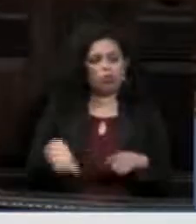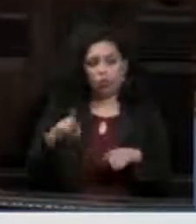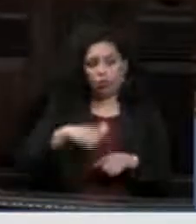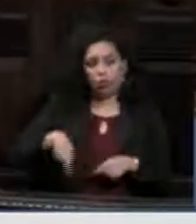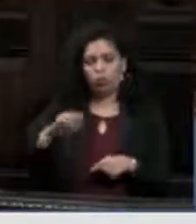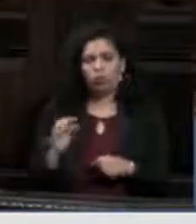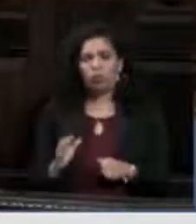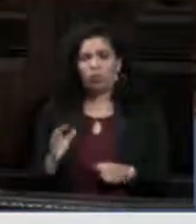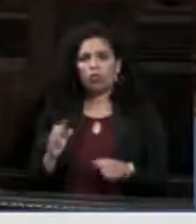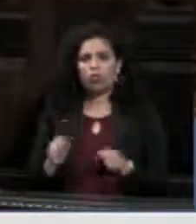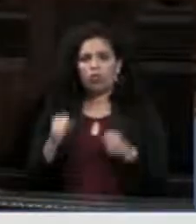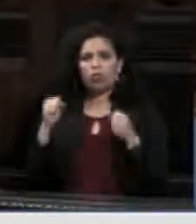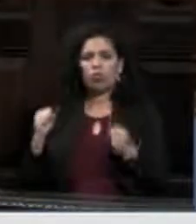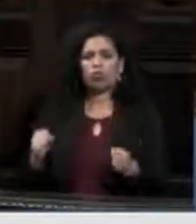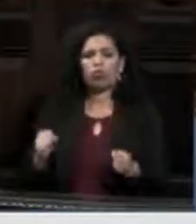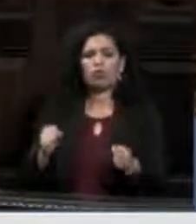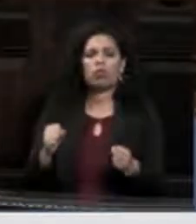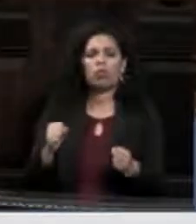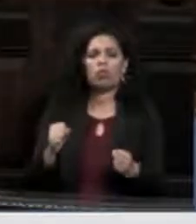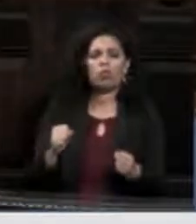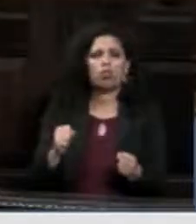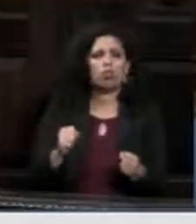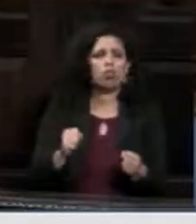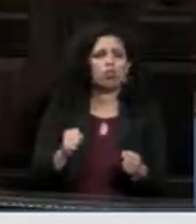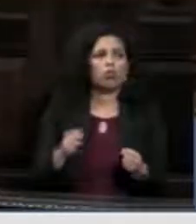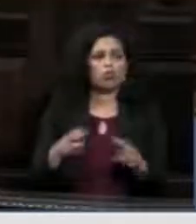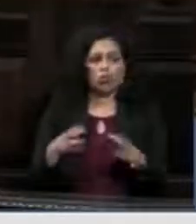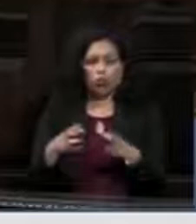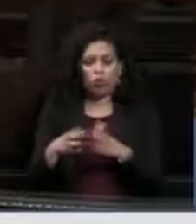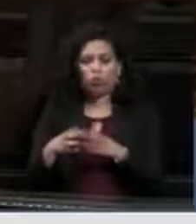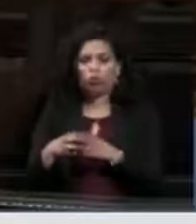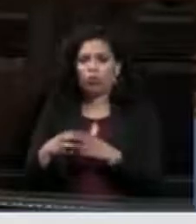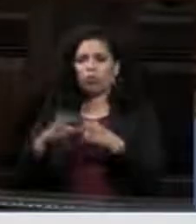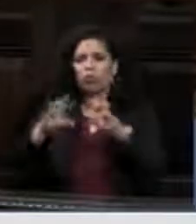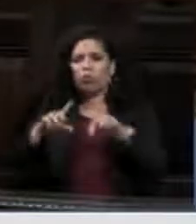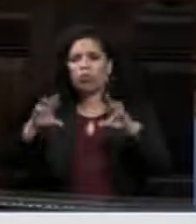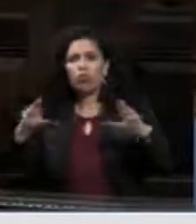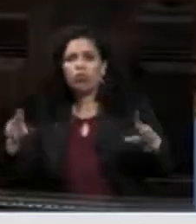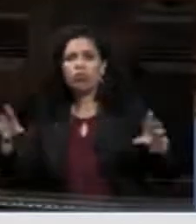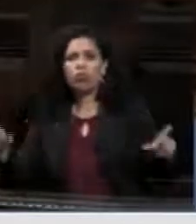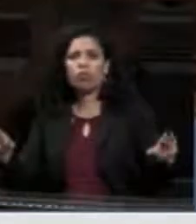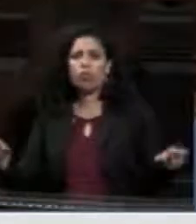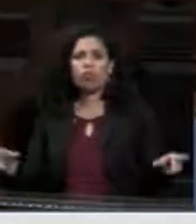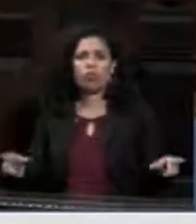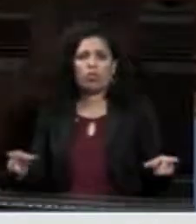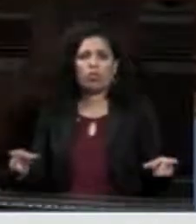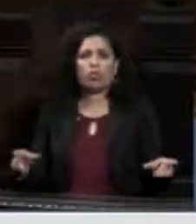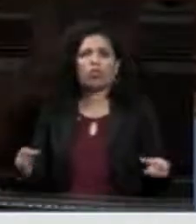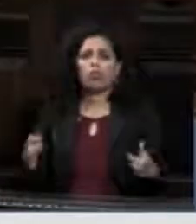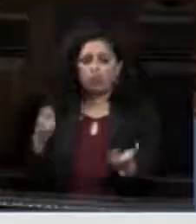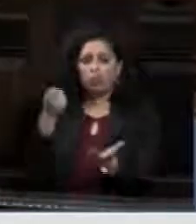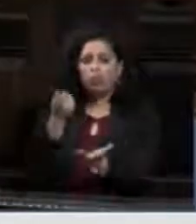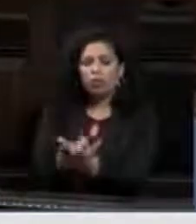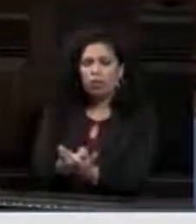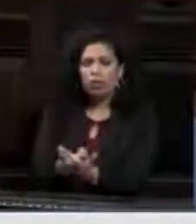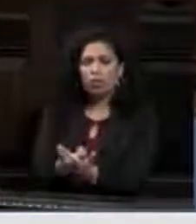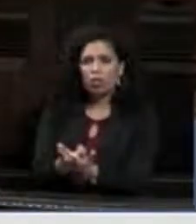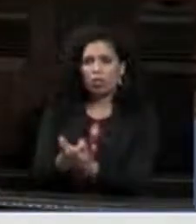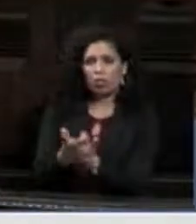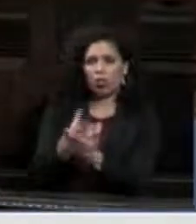Defendemos que os servidores das diferentes áreas recebessem sua recomposição